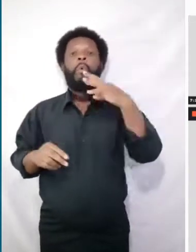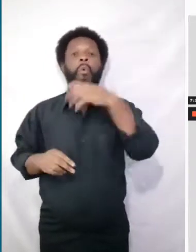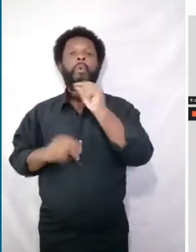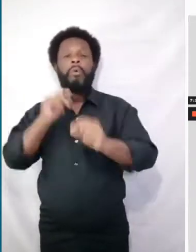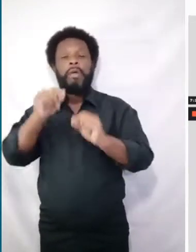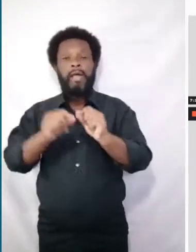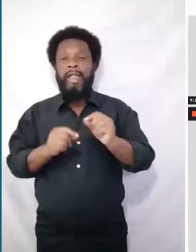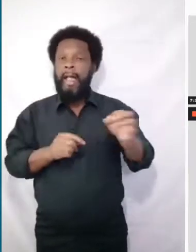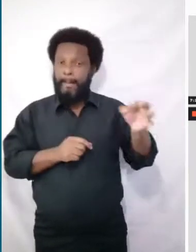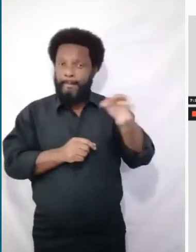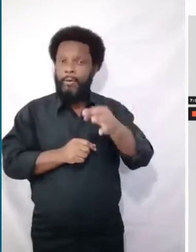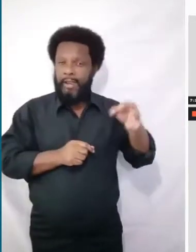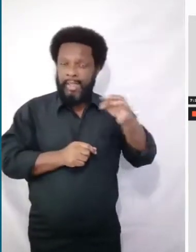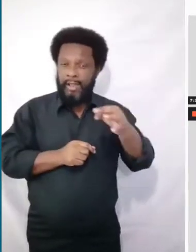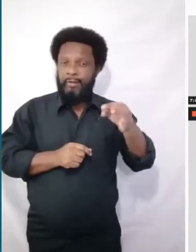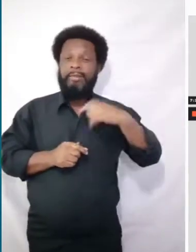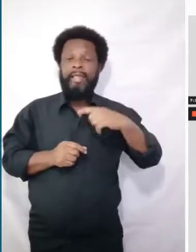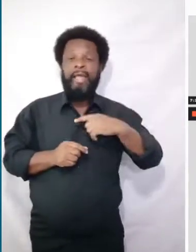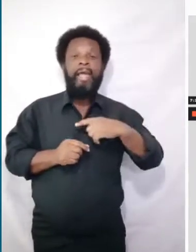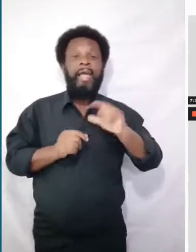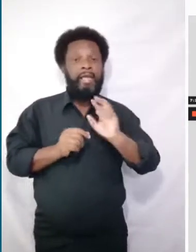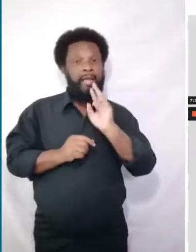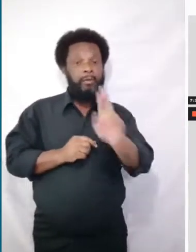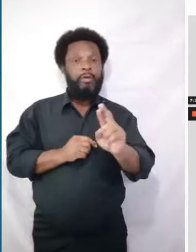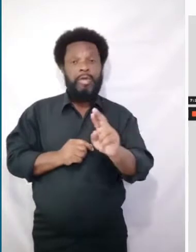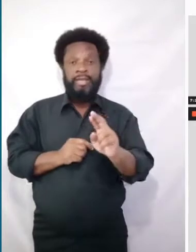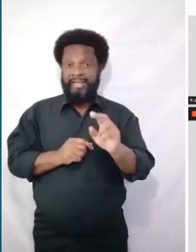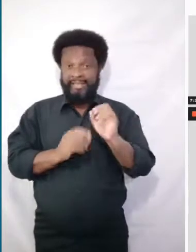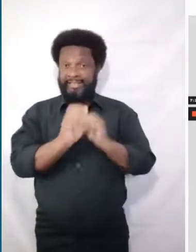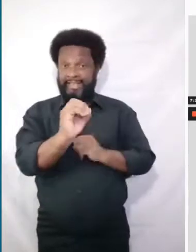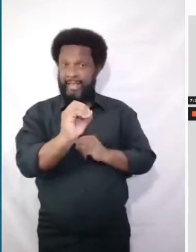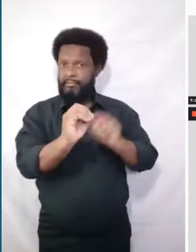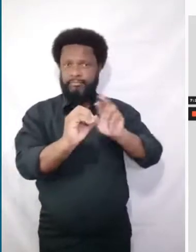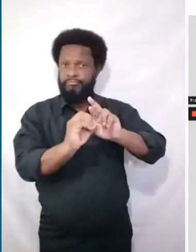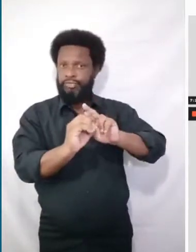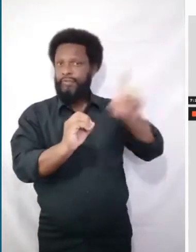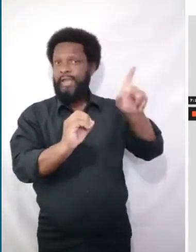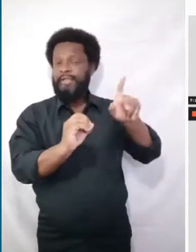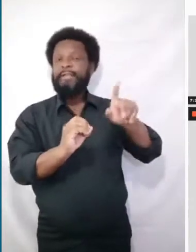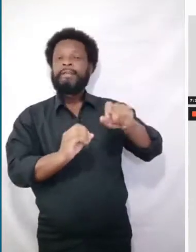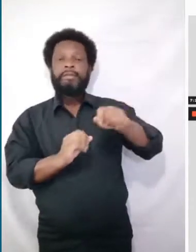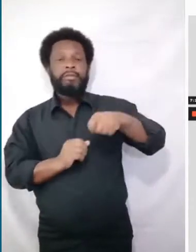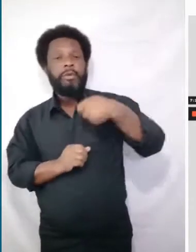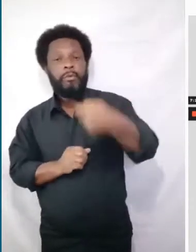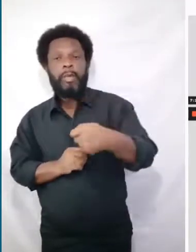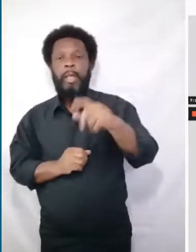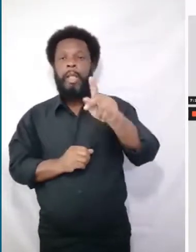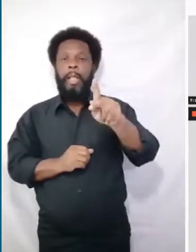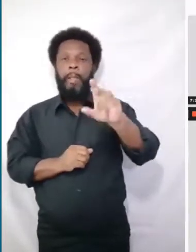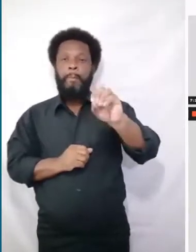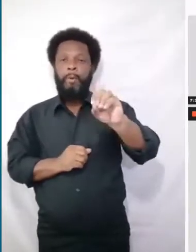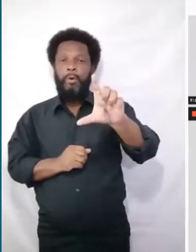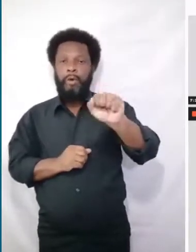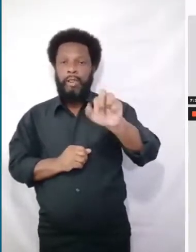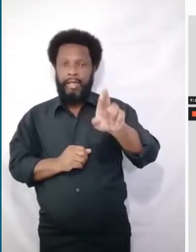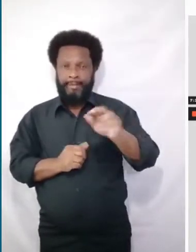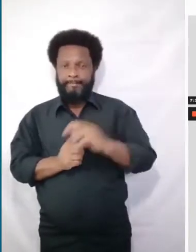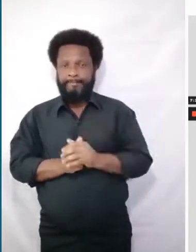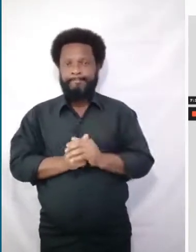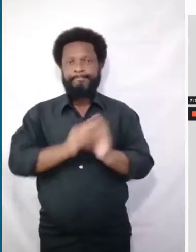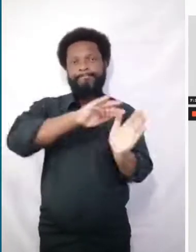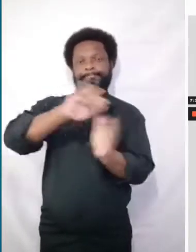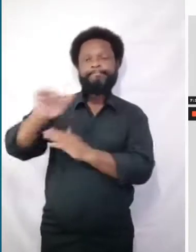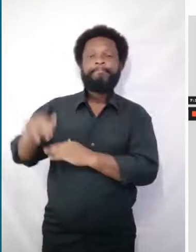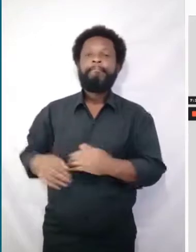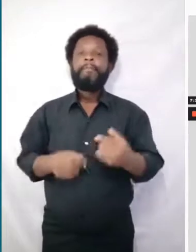resultante. Certo? Ou seja, essa molécula tem momento de polo resultante diferente de zero, então ela é